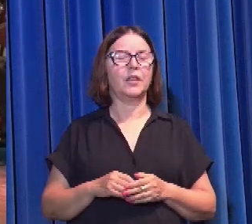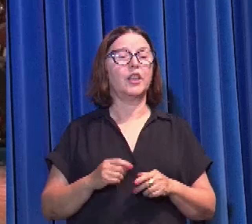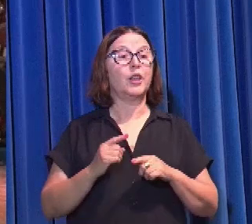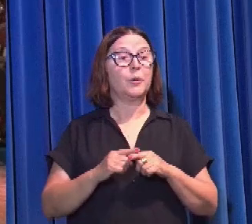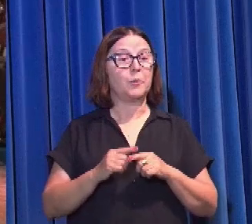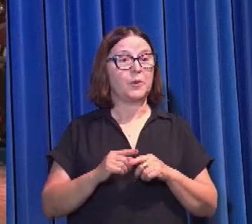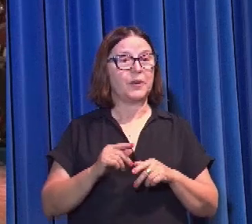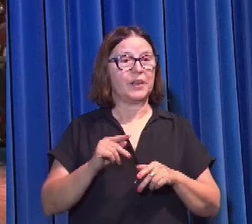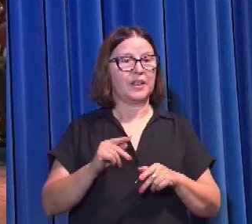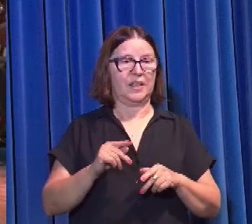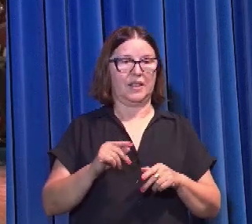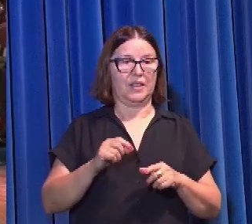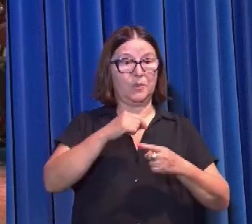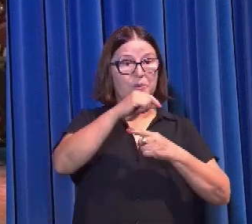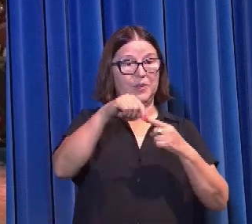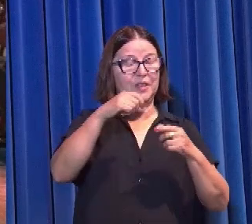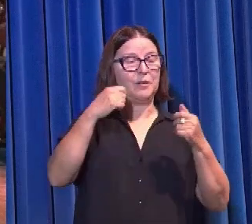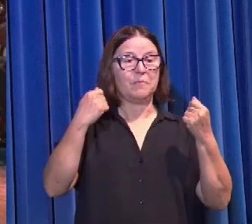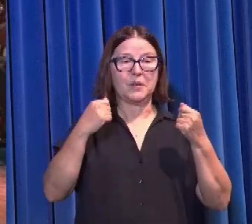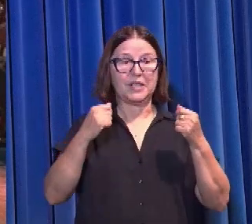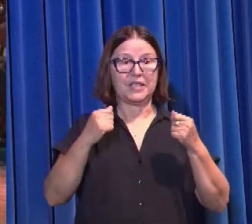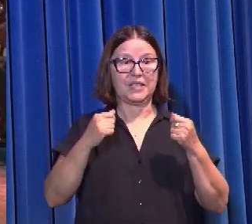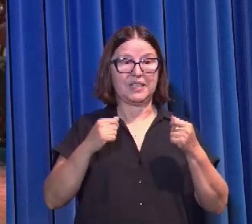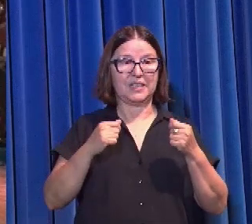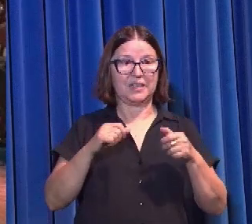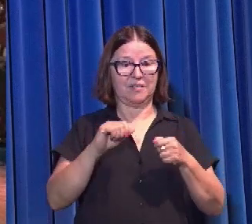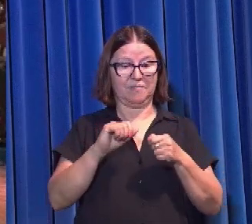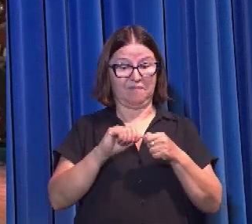o desempenho do seu serviço.